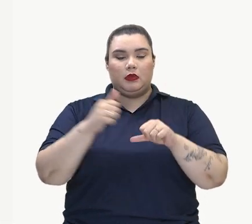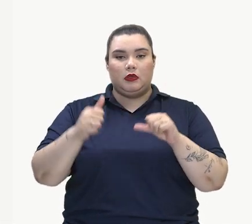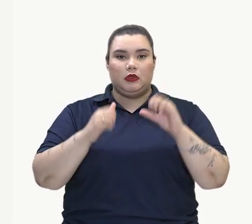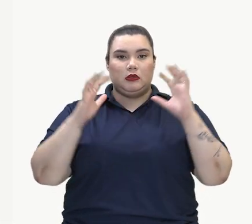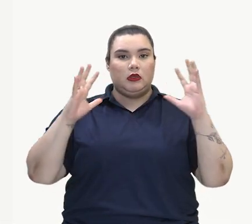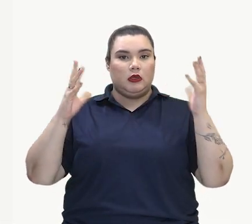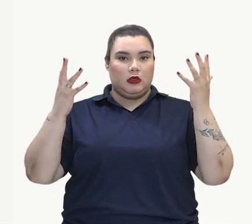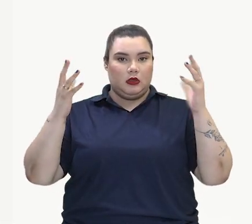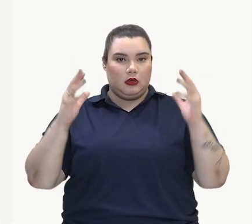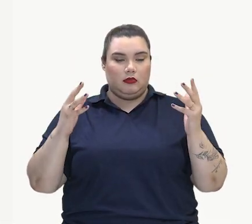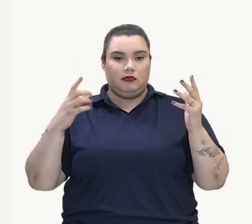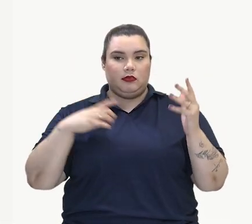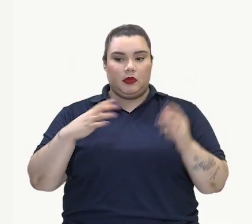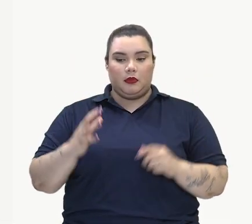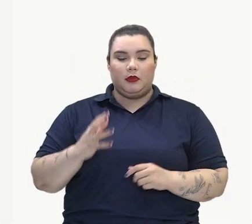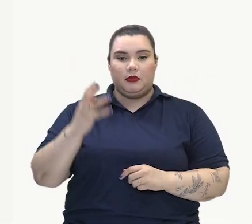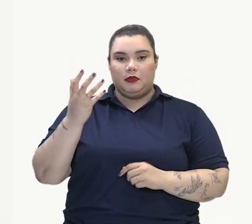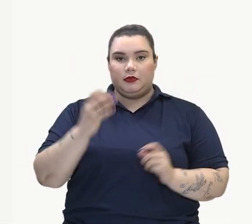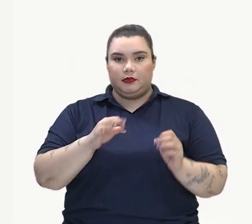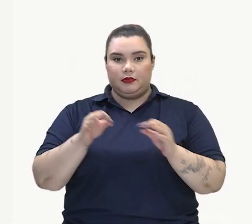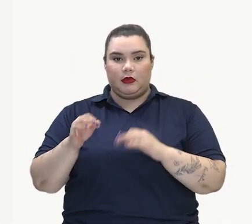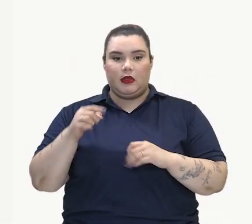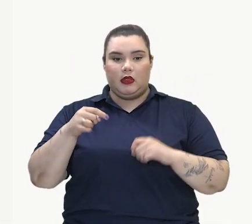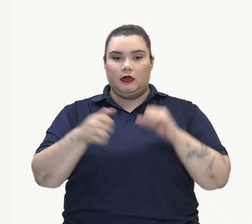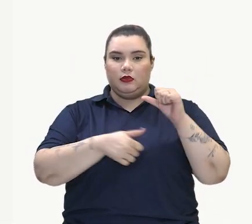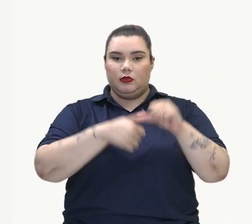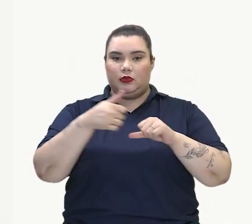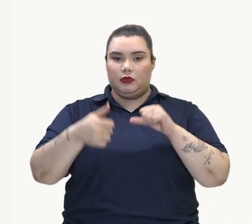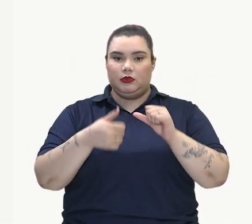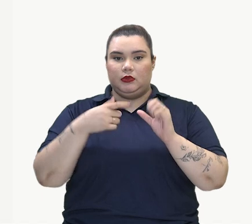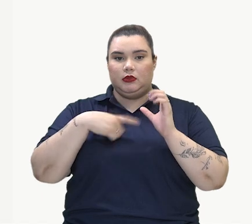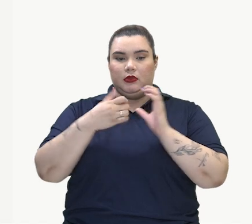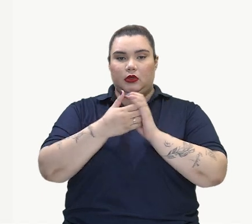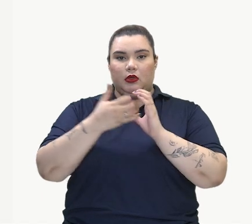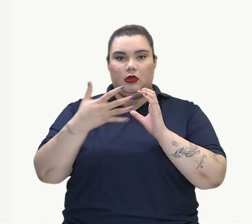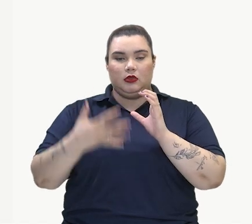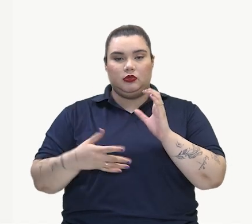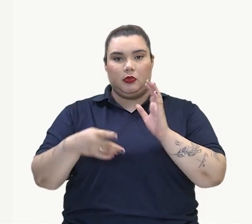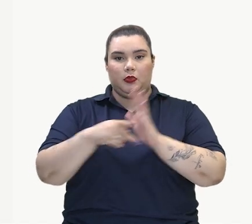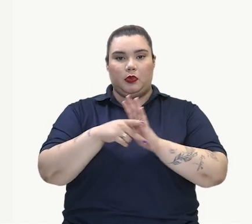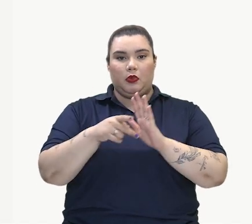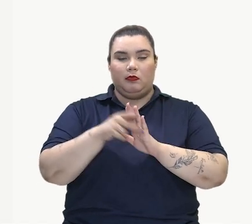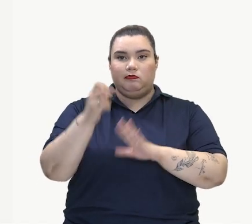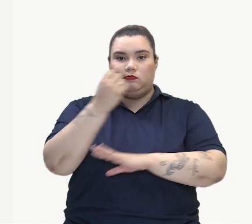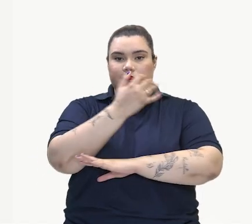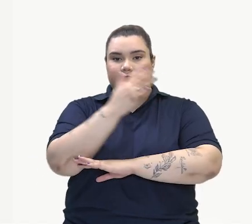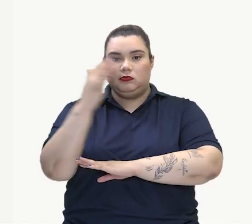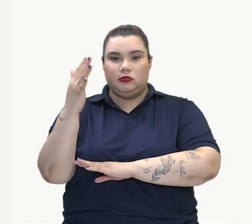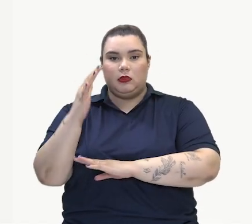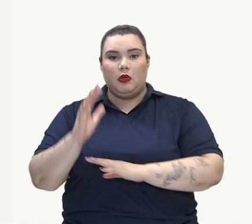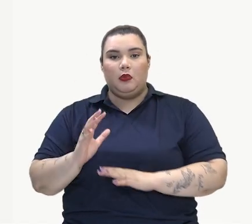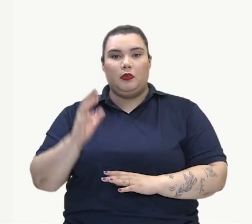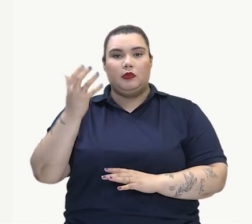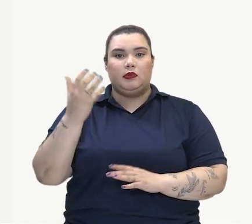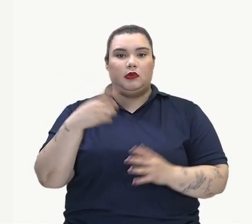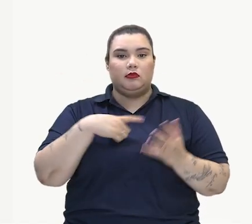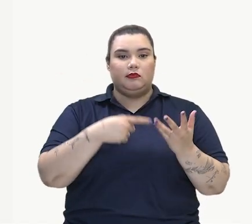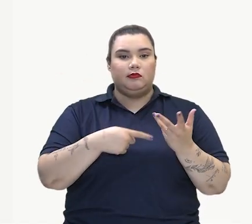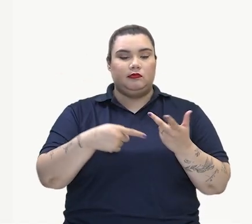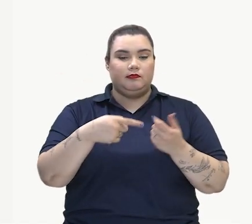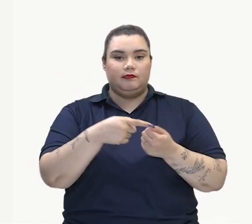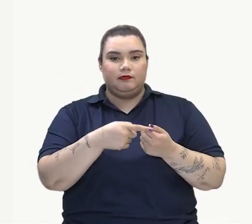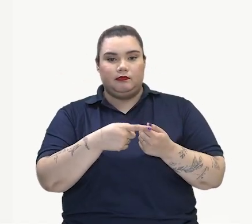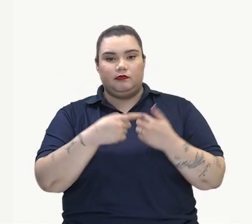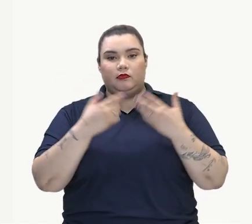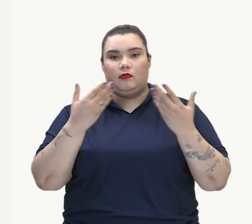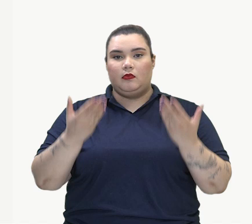ali ocorrer. Essas alterações nas características físicas do meio ambiente são causadas por alguns fatores, seja pelas ações